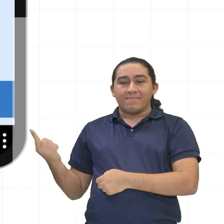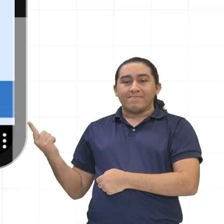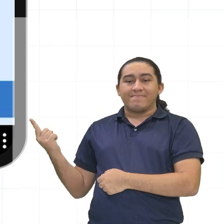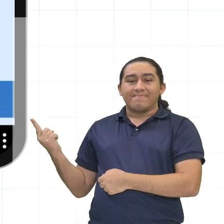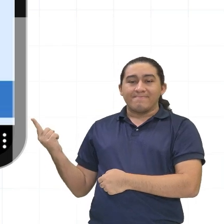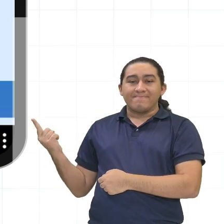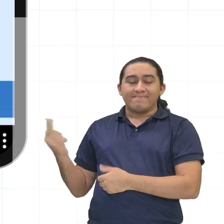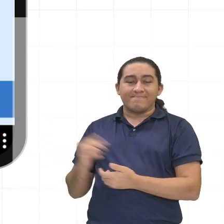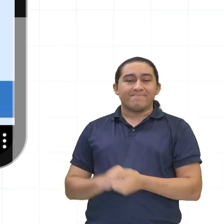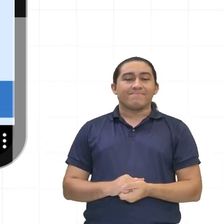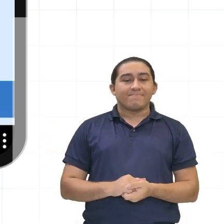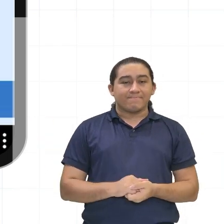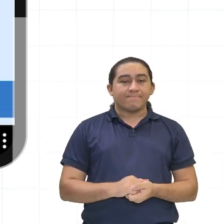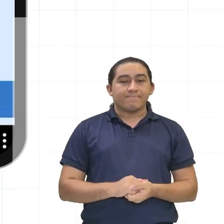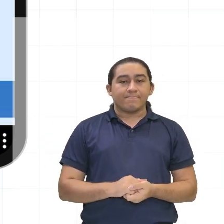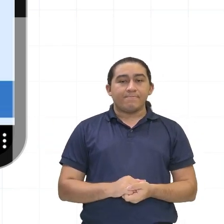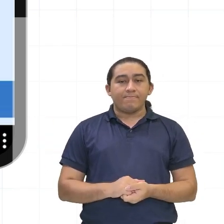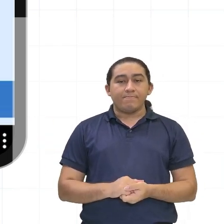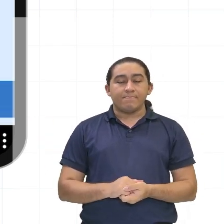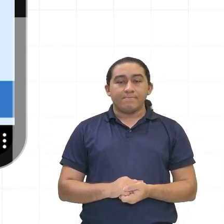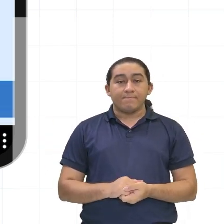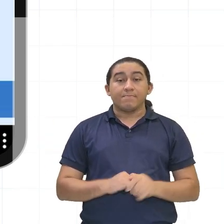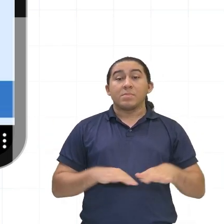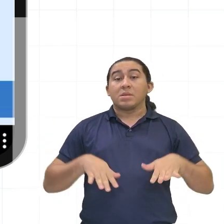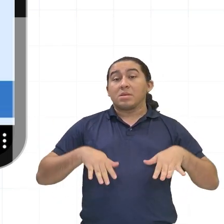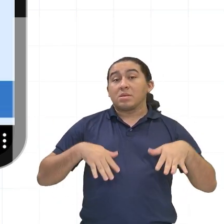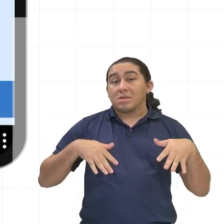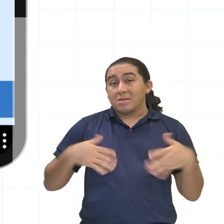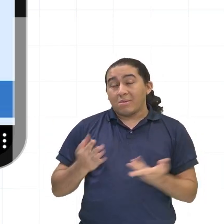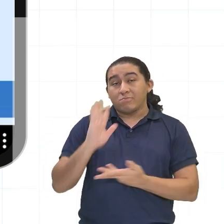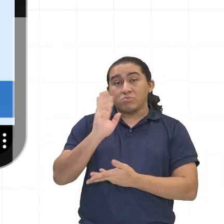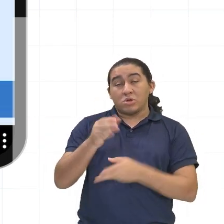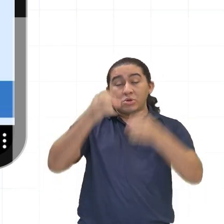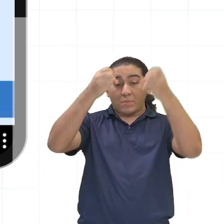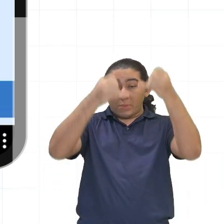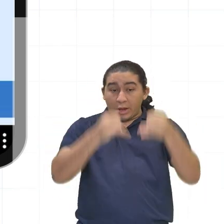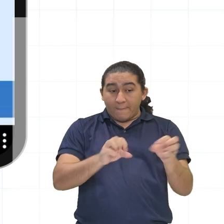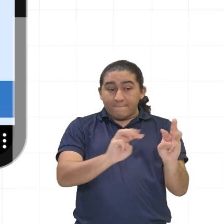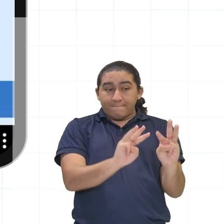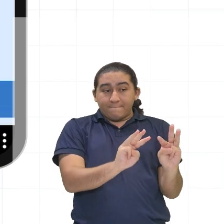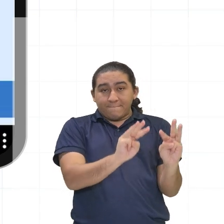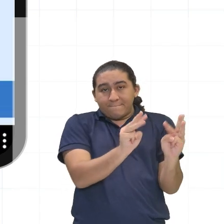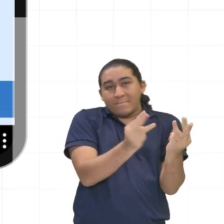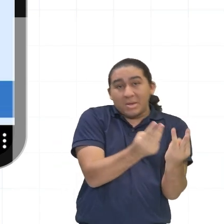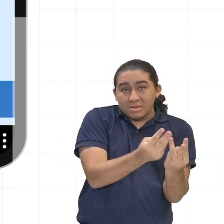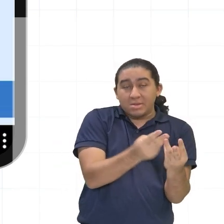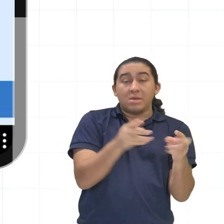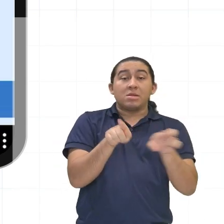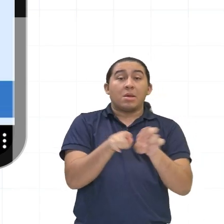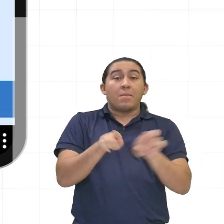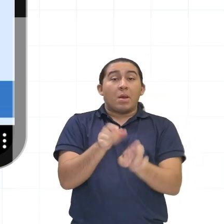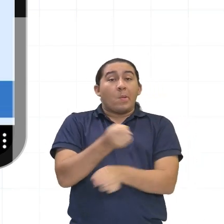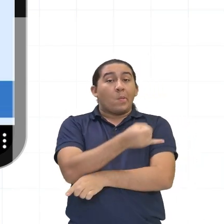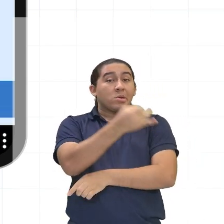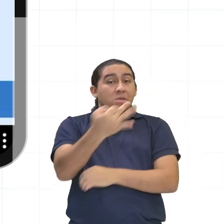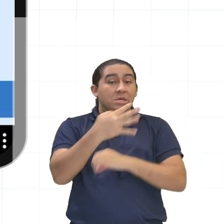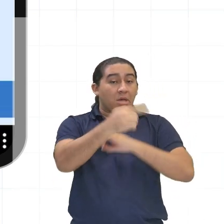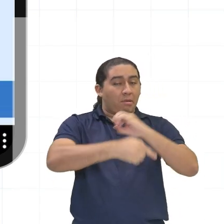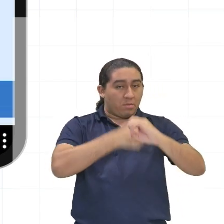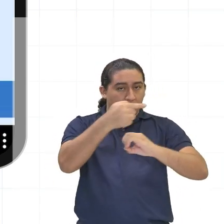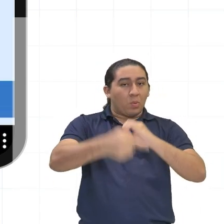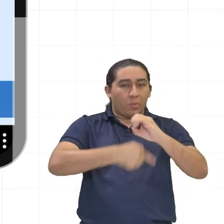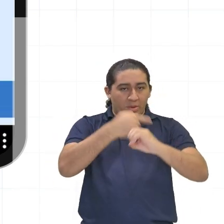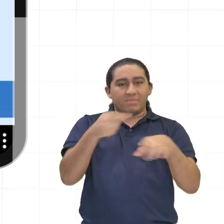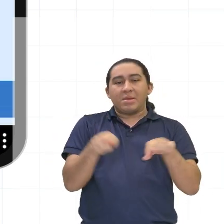balanceado. Então, agora há pouco, eu mostrei para vocês sobre massa. Agora, eu estou mostrando a quantidade de átomos.